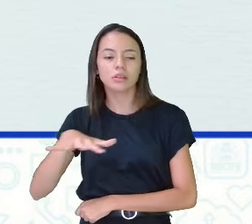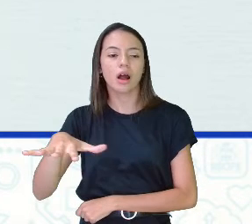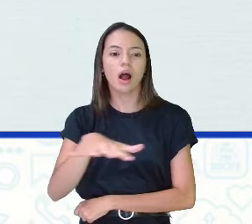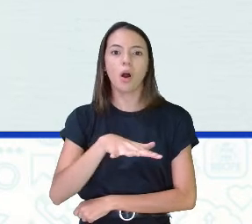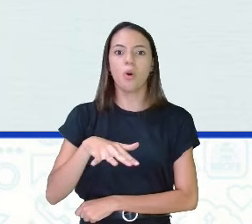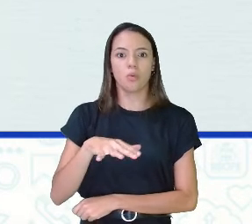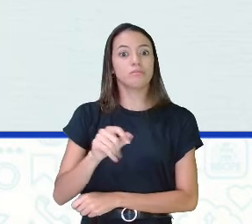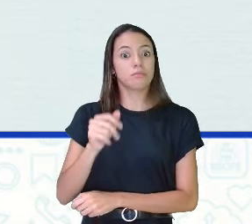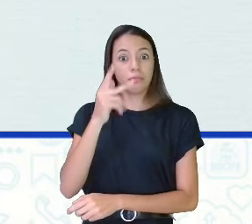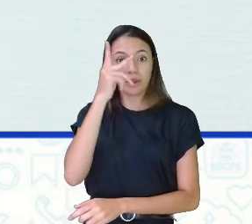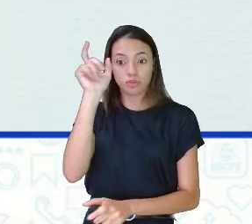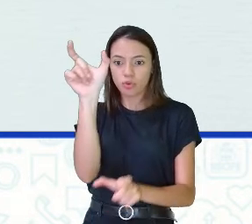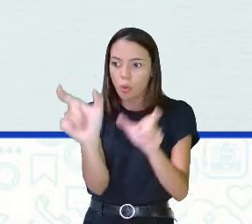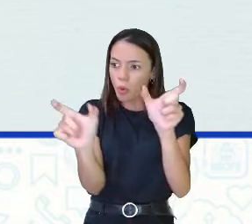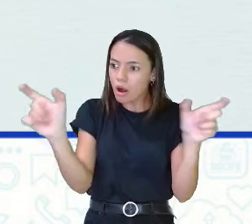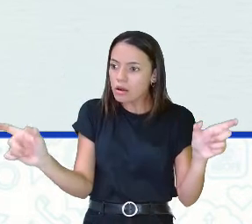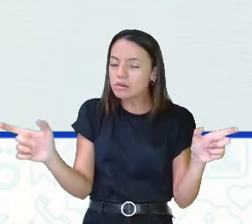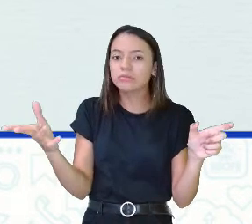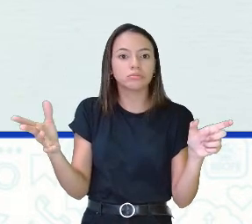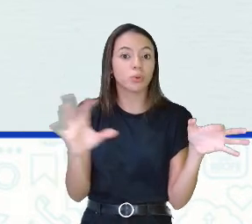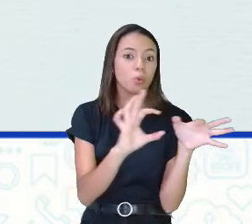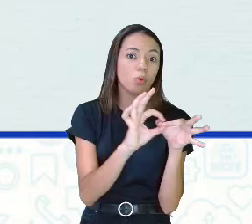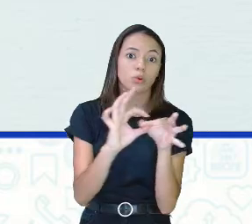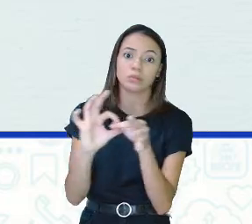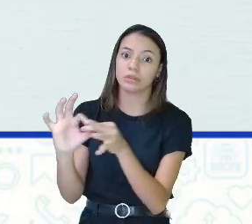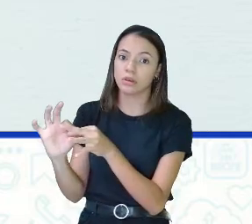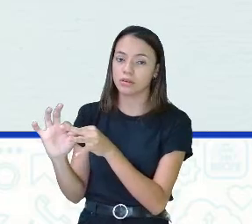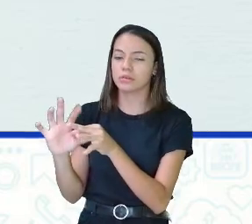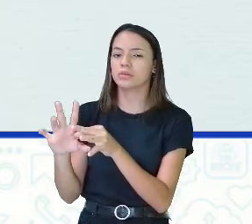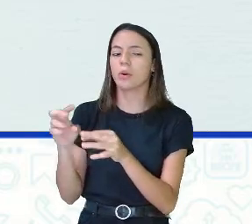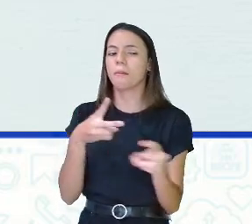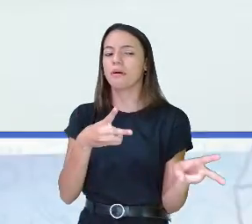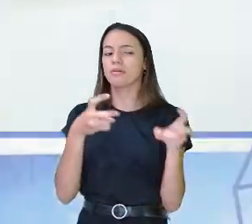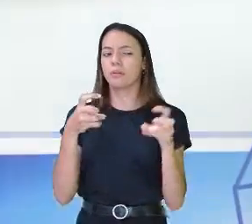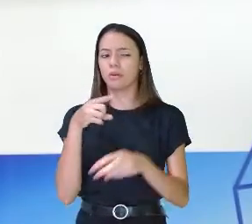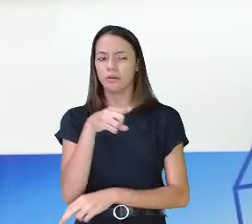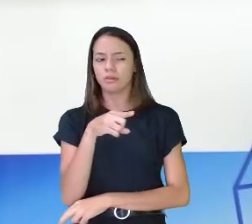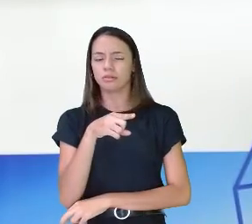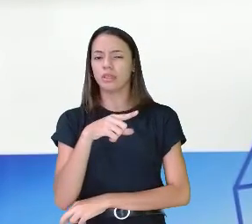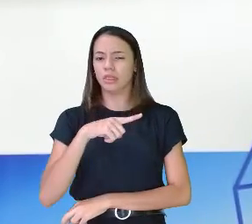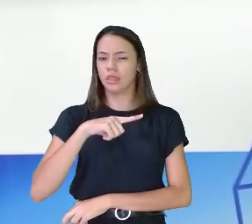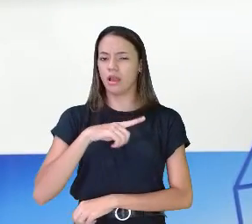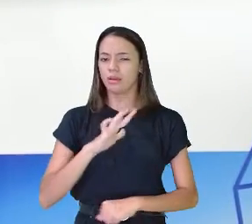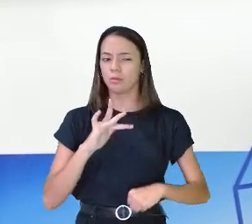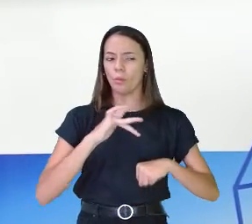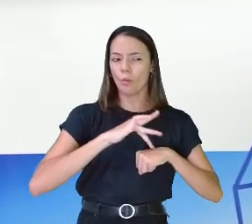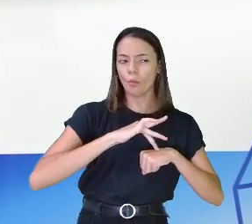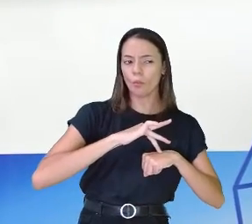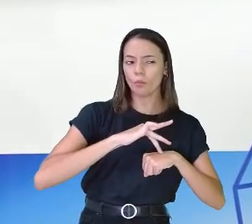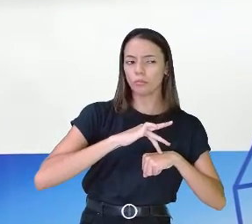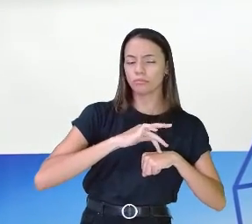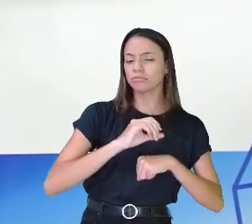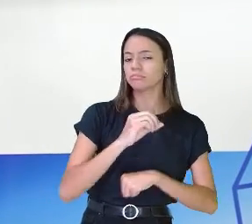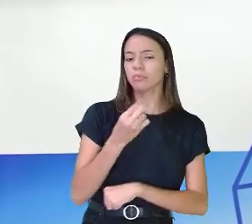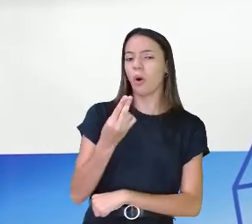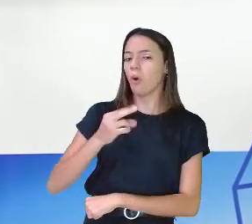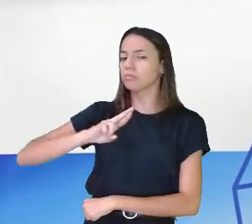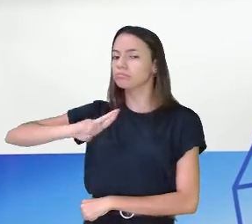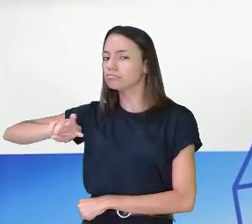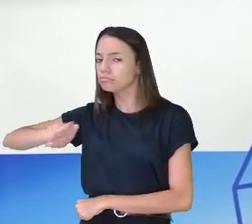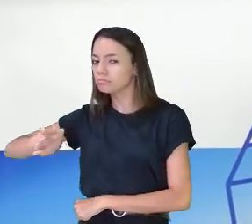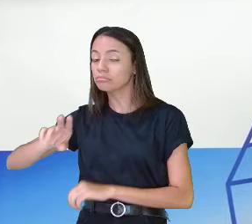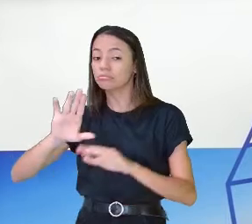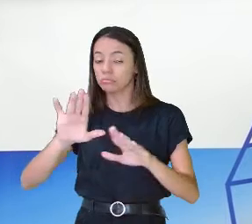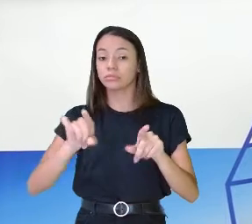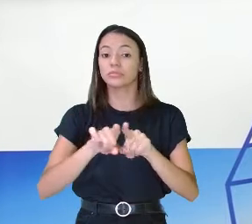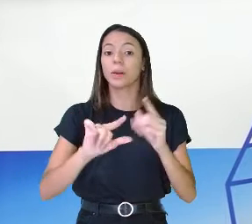o contexto de tudo, para que a gente defina se aquilo é uma ironia ou não. Para que fique claro se o